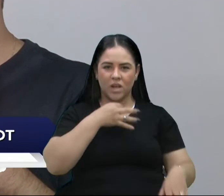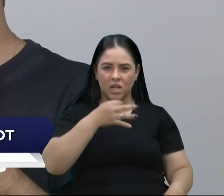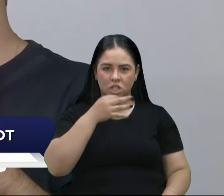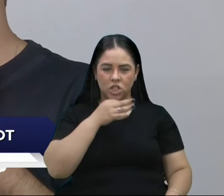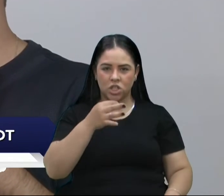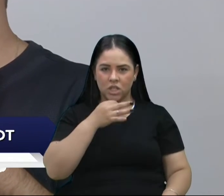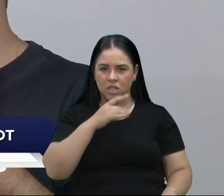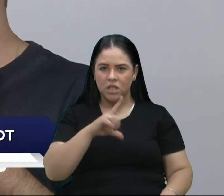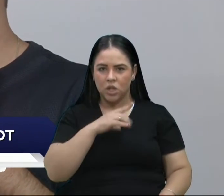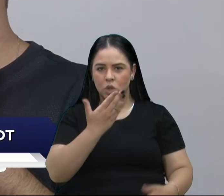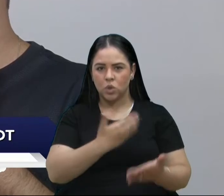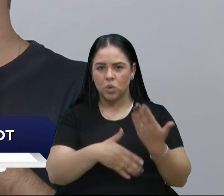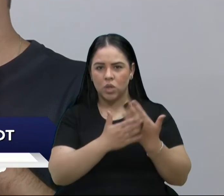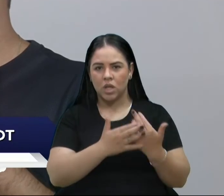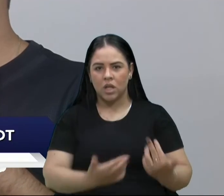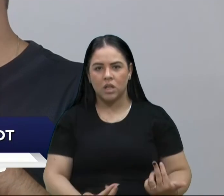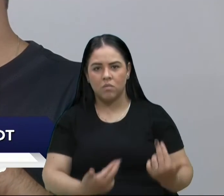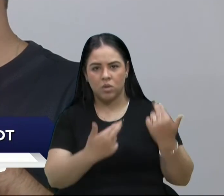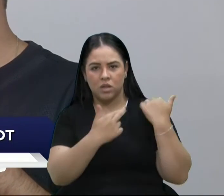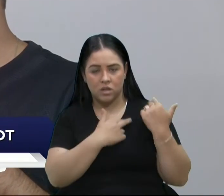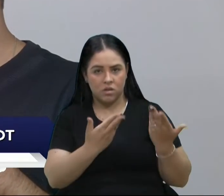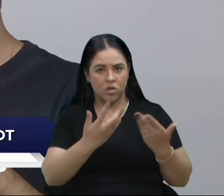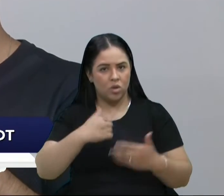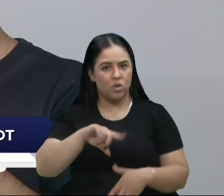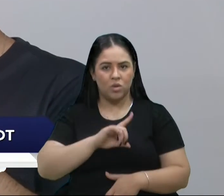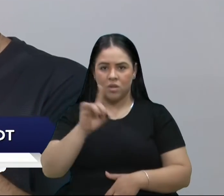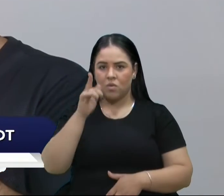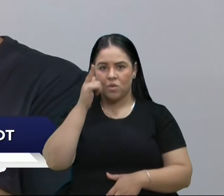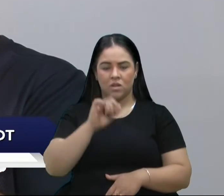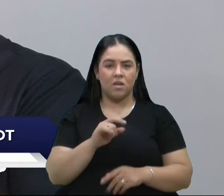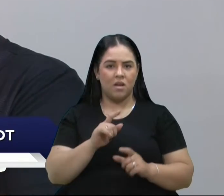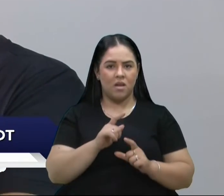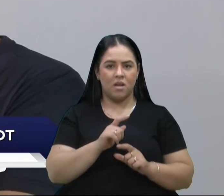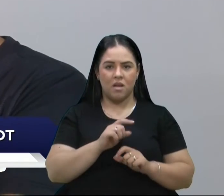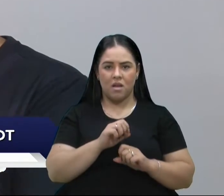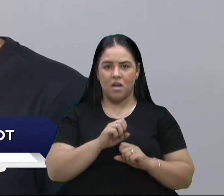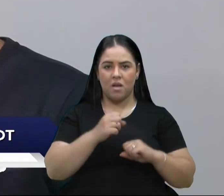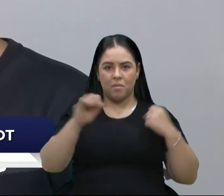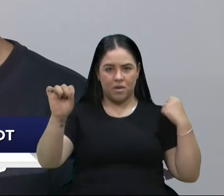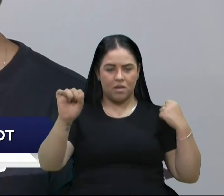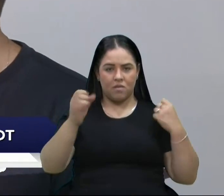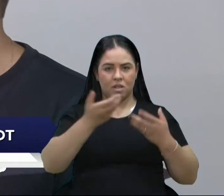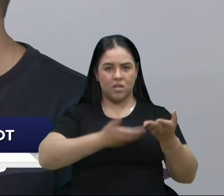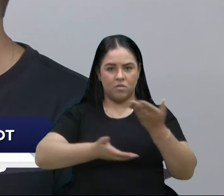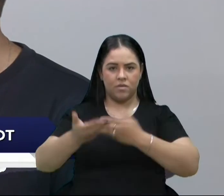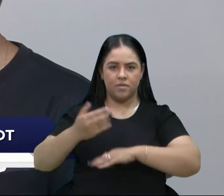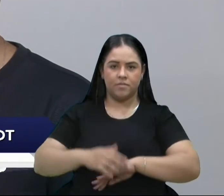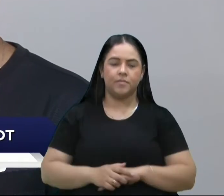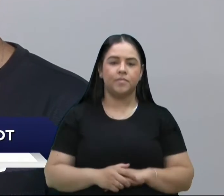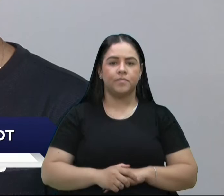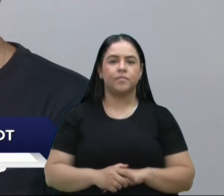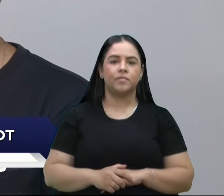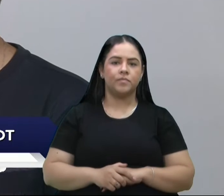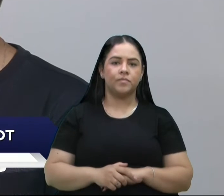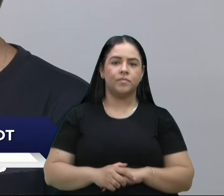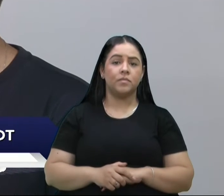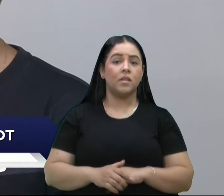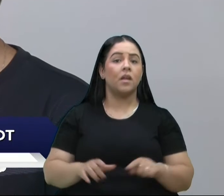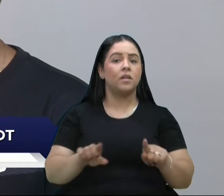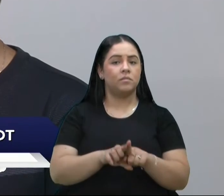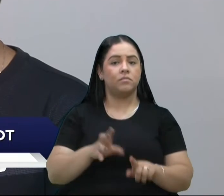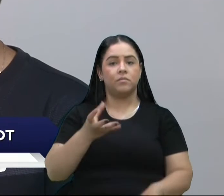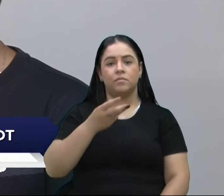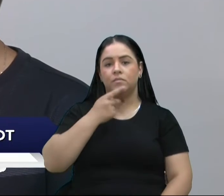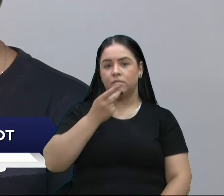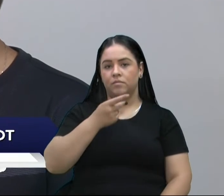todo esse ônus e a responsabilidade, daí a gente não conseguir ampliar o nosso atendimento. Vereador, deixa eu aproveitar e questionar também o